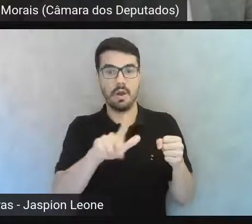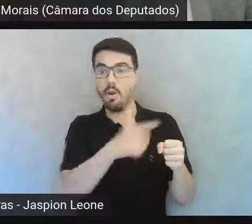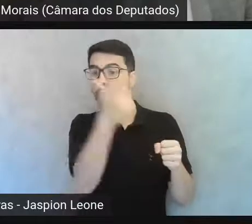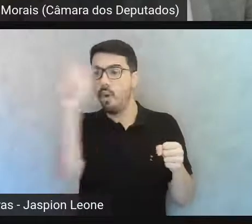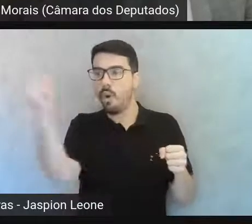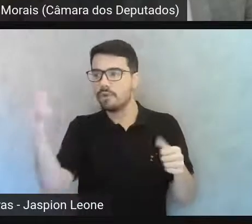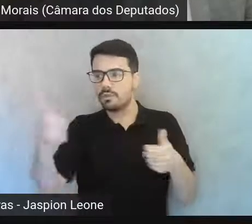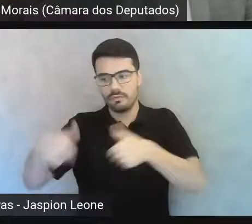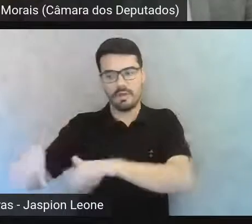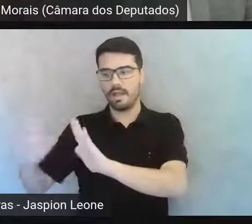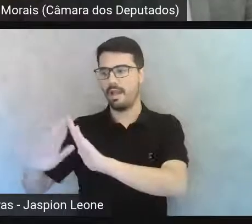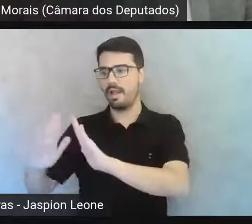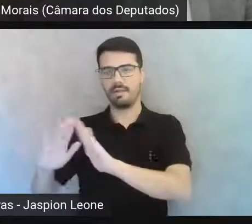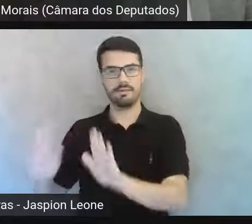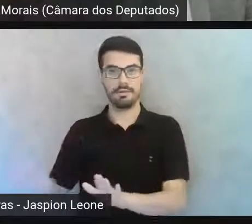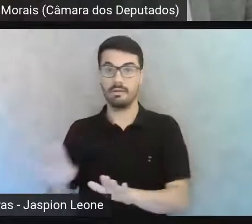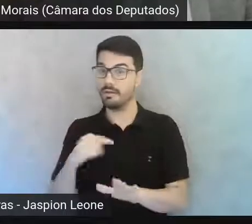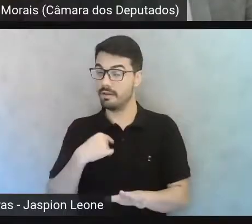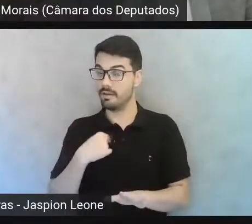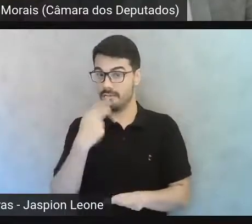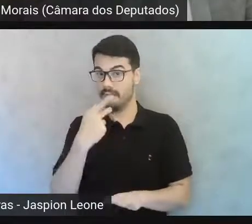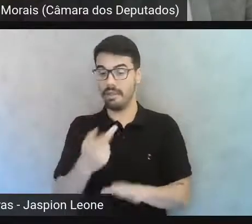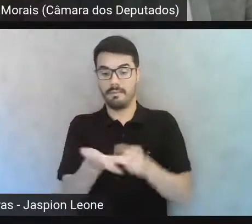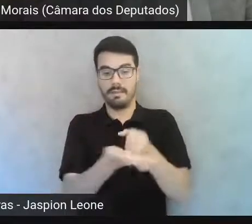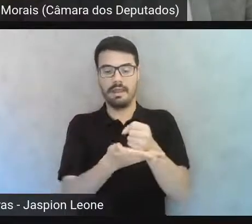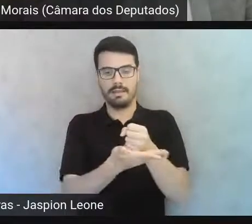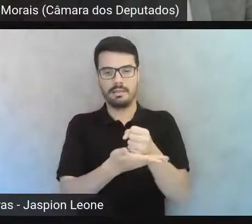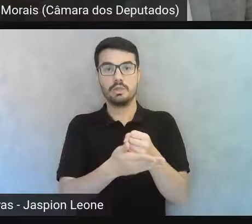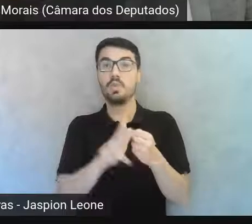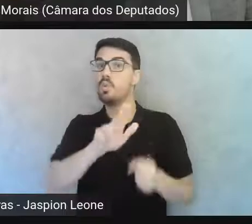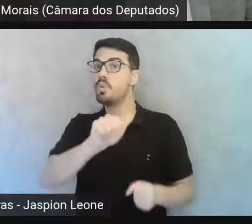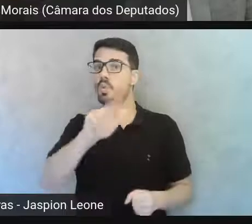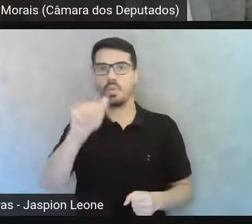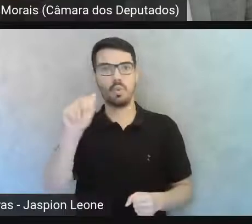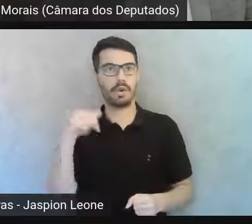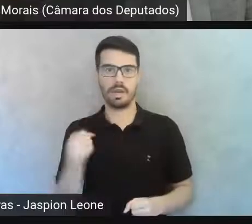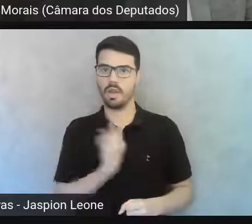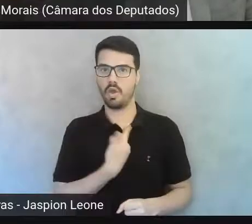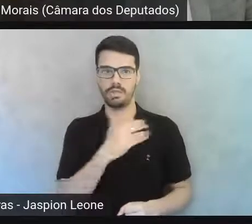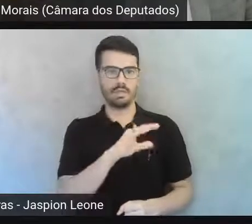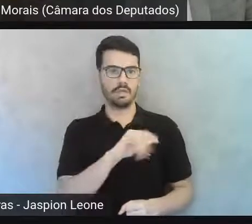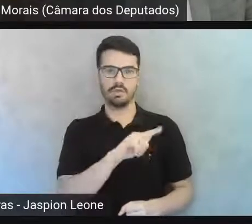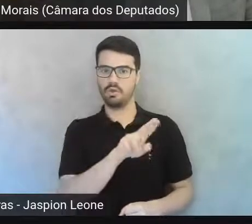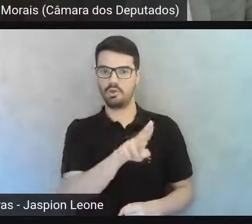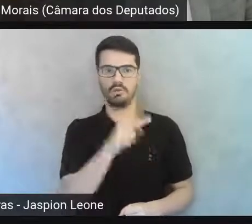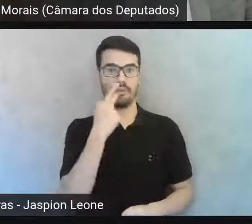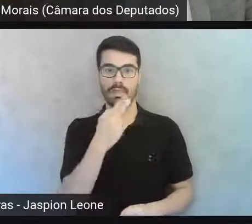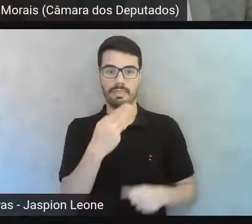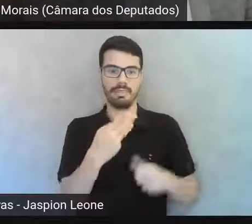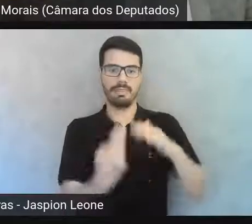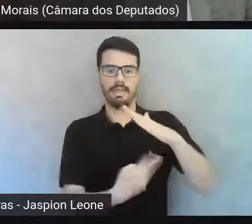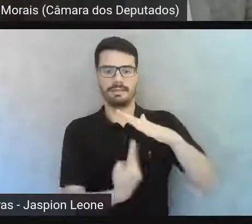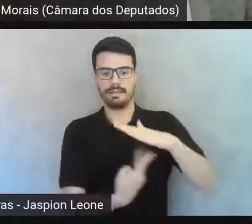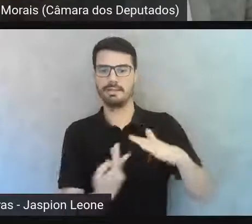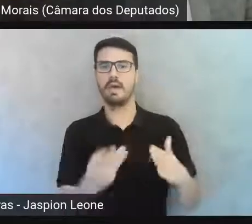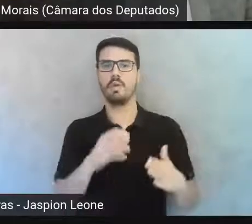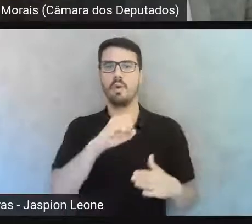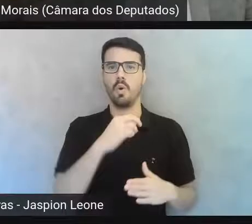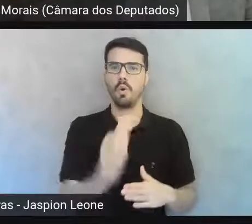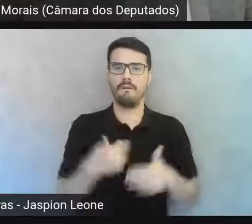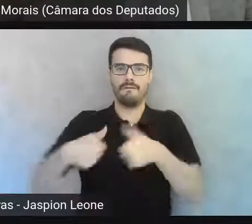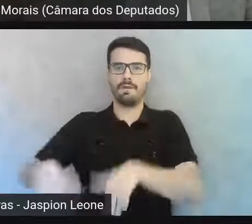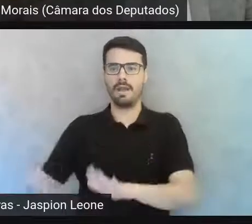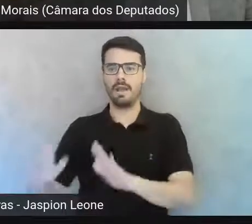E quero fazer um parênteses na minha fala. A gente nunca disse, em nenhum momento, que era para os terceirizados, os colaboradores ficarem em casa